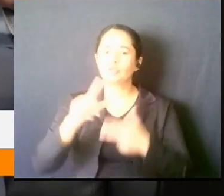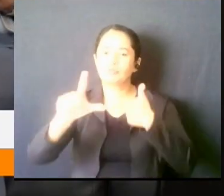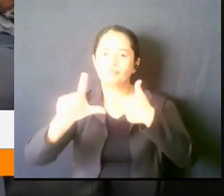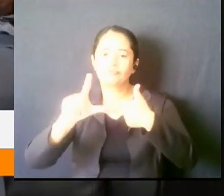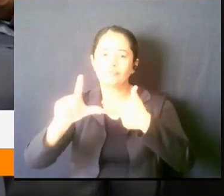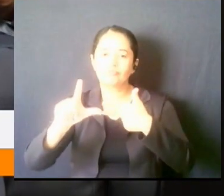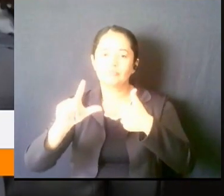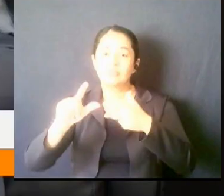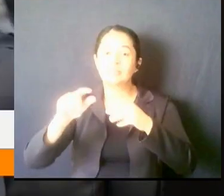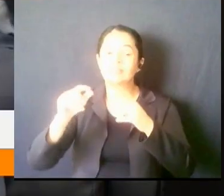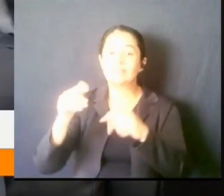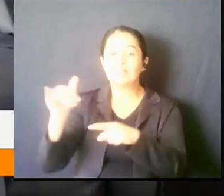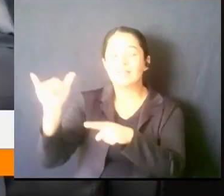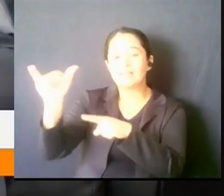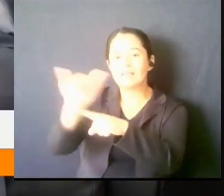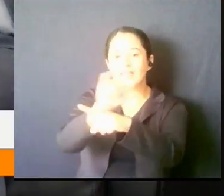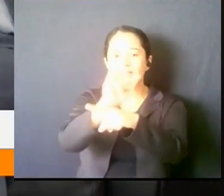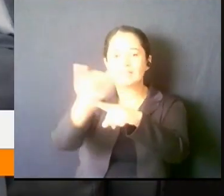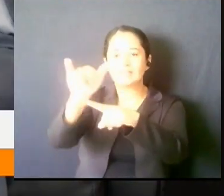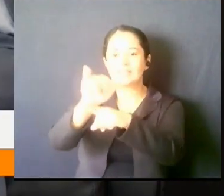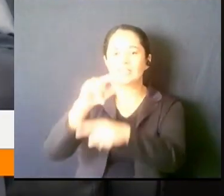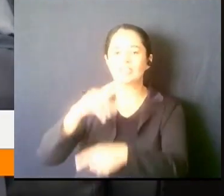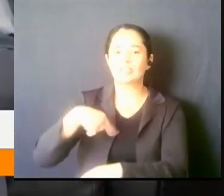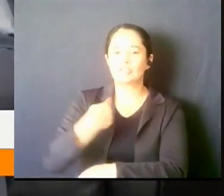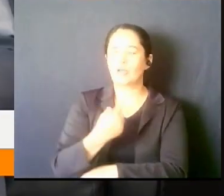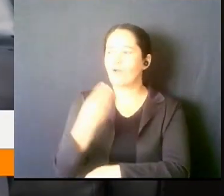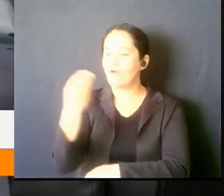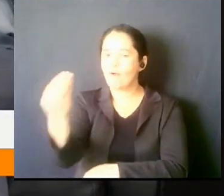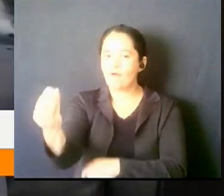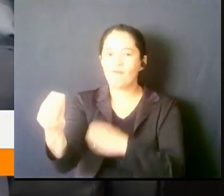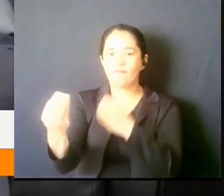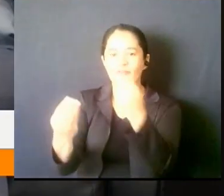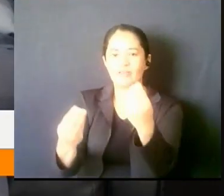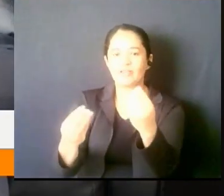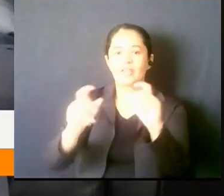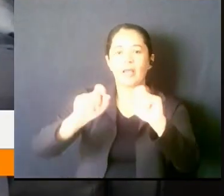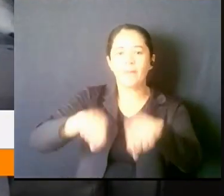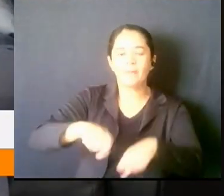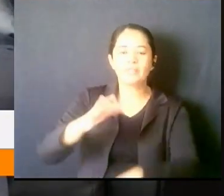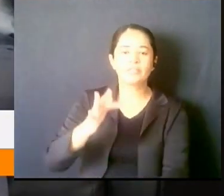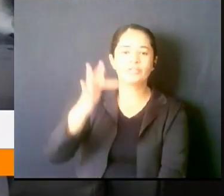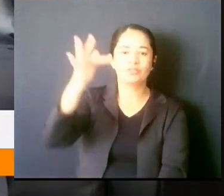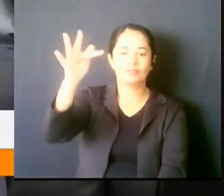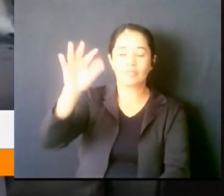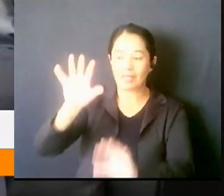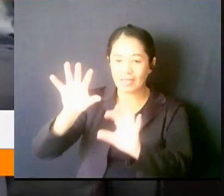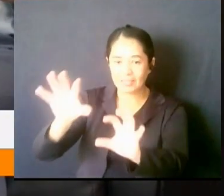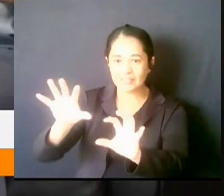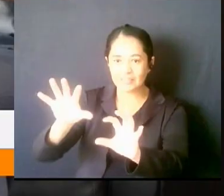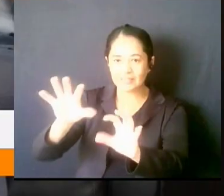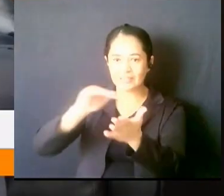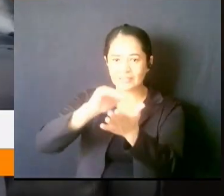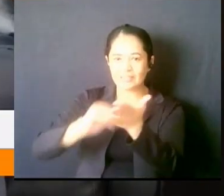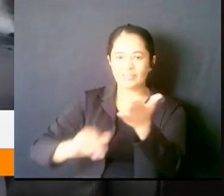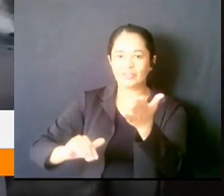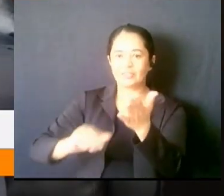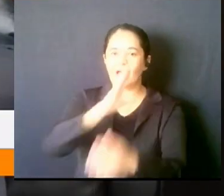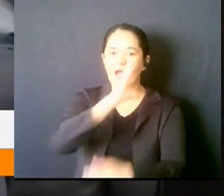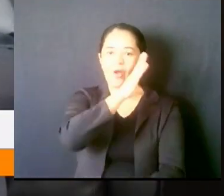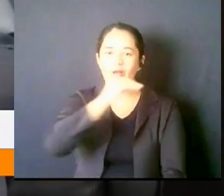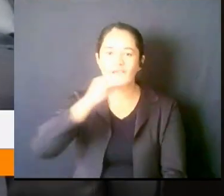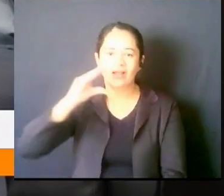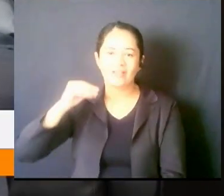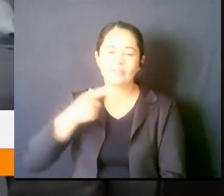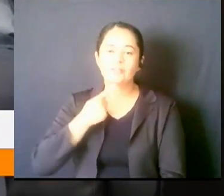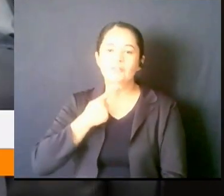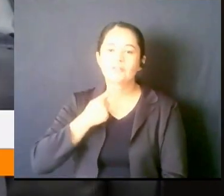estratégias para que a gente possa oferecer condições de futuro. É isso que vai tirar a adolescente do desejo de engravidar,